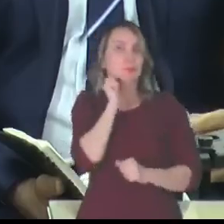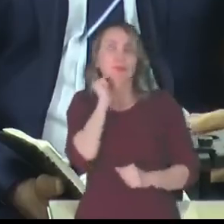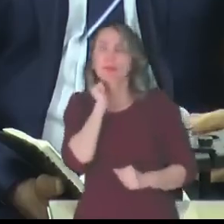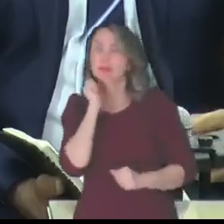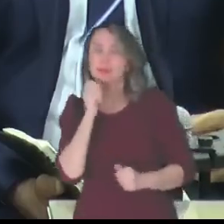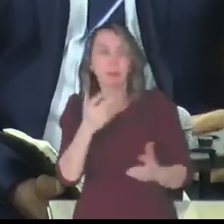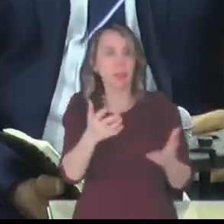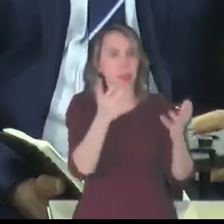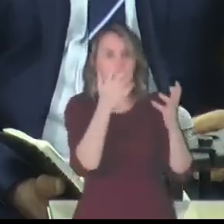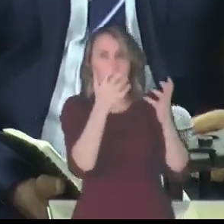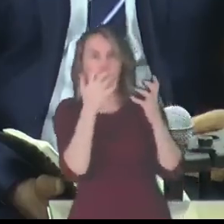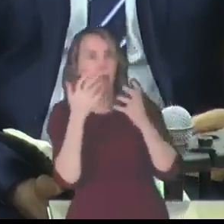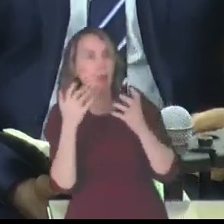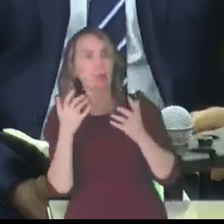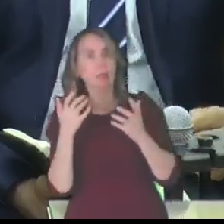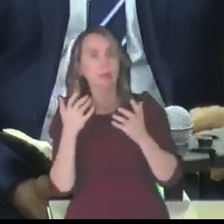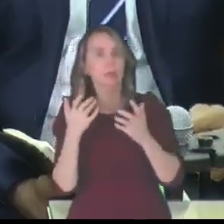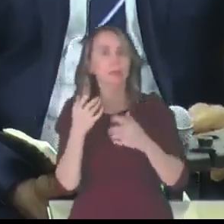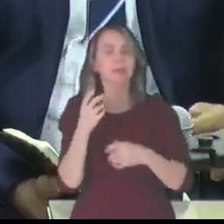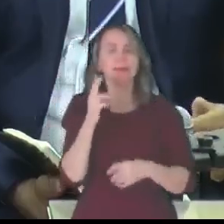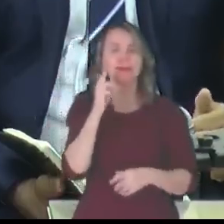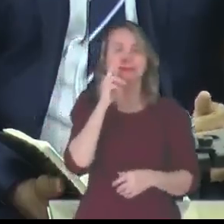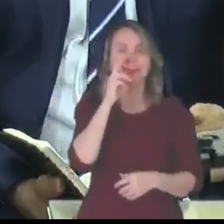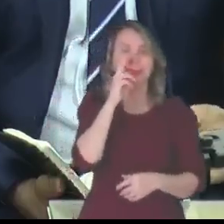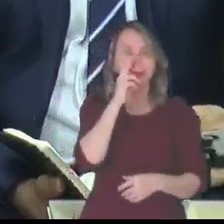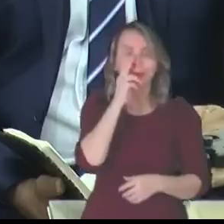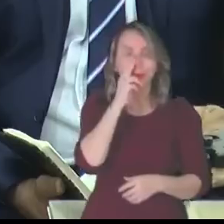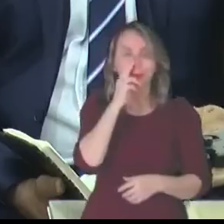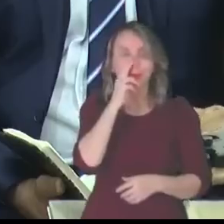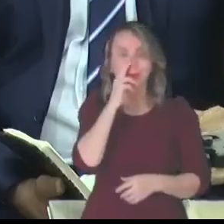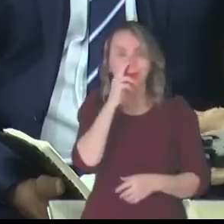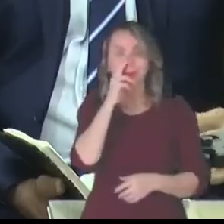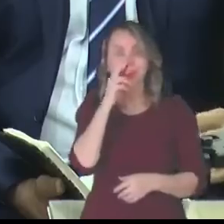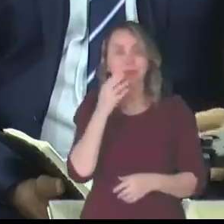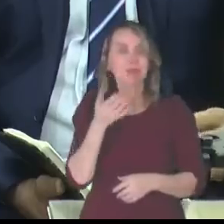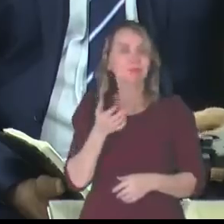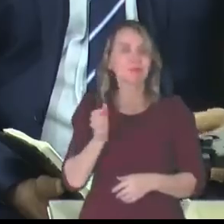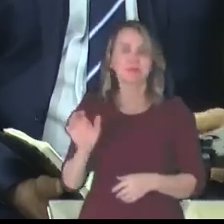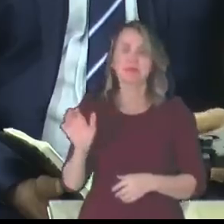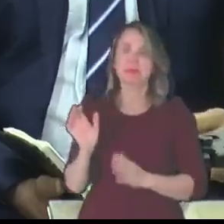do Monte da mirra e do Outeiro